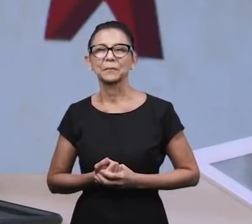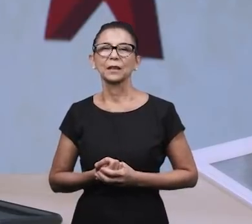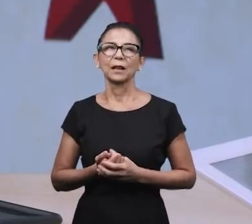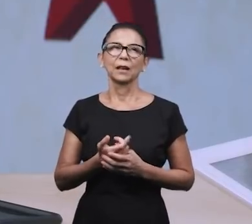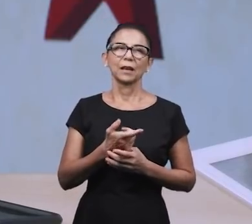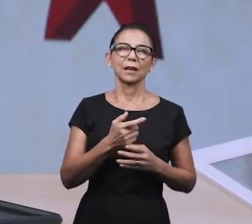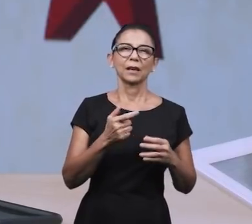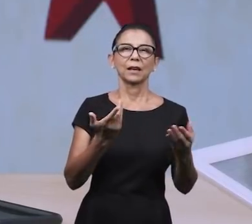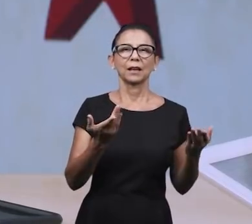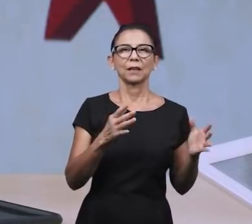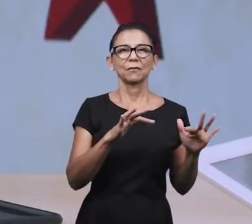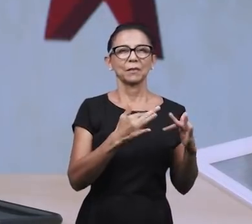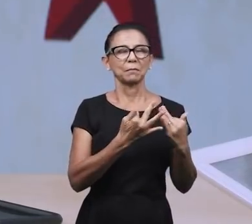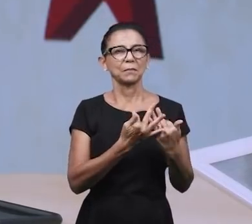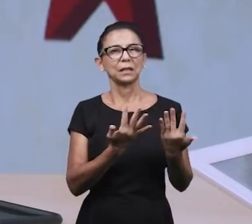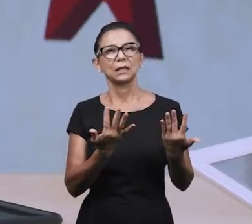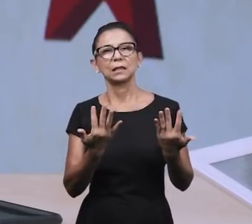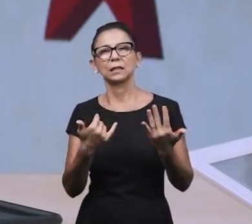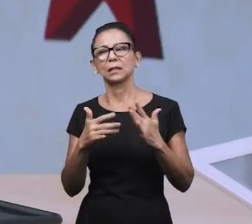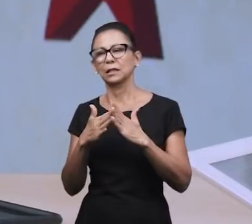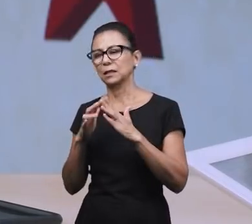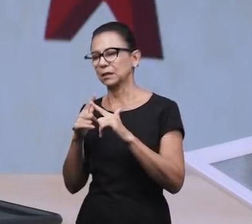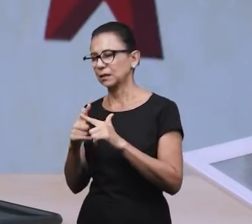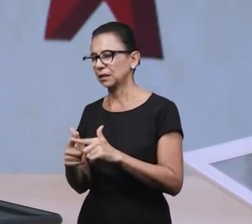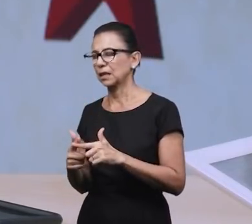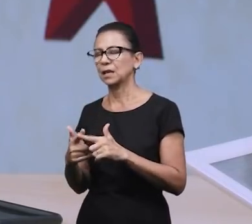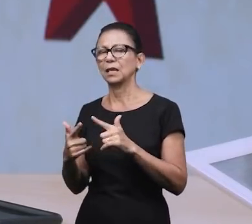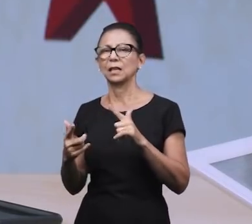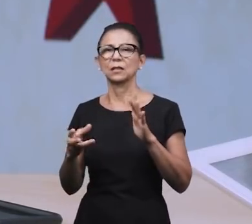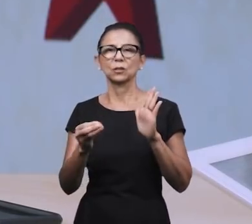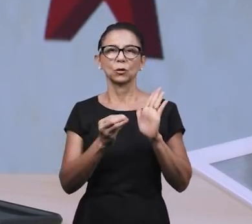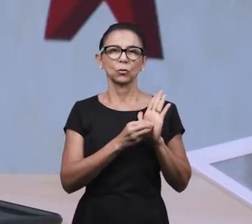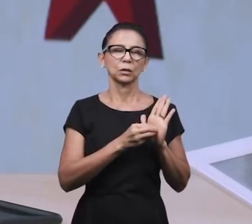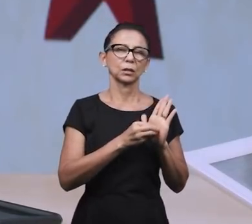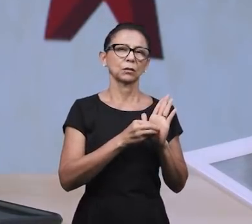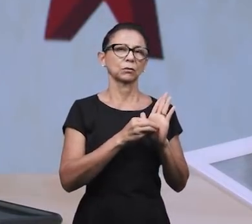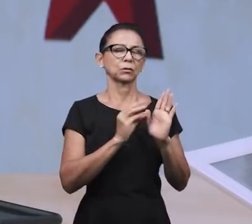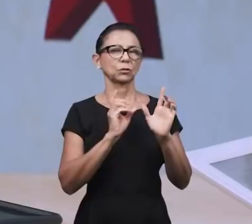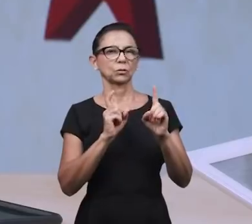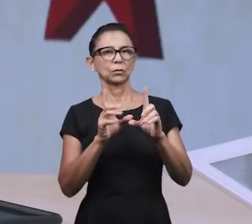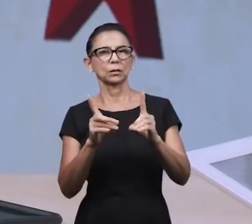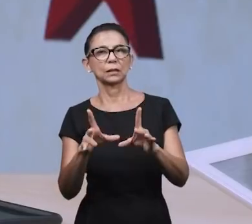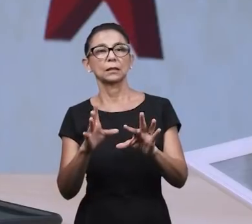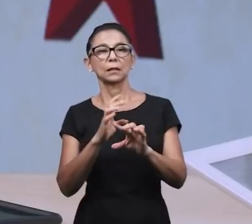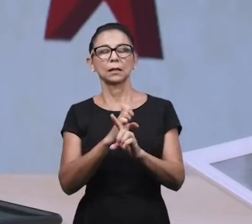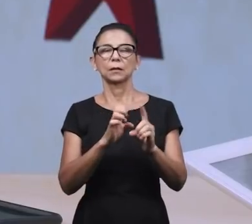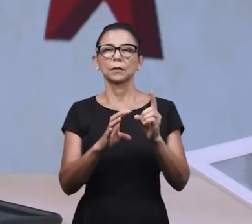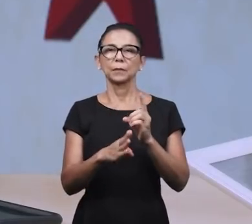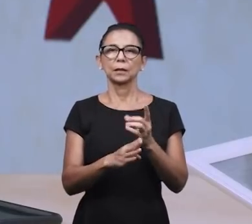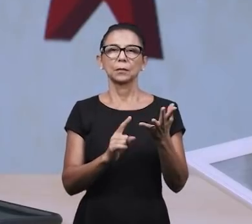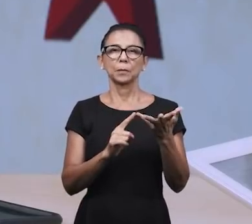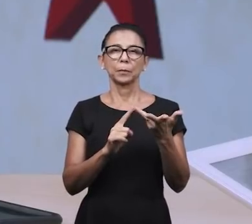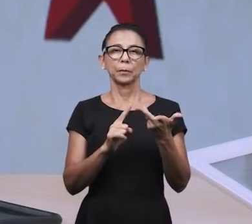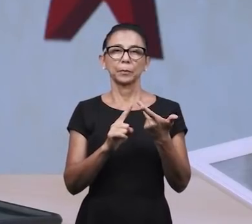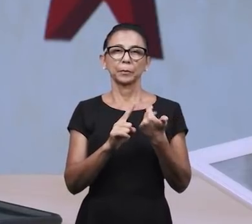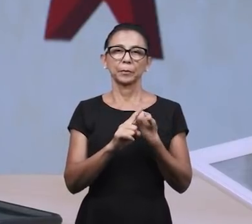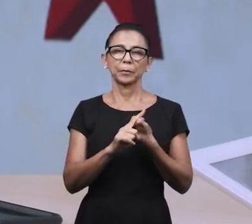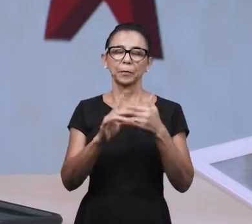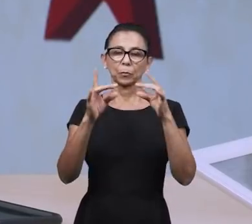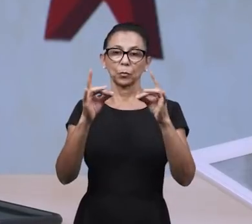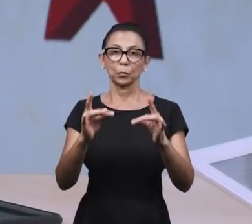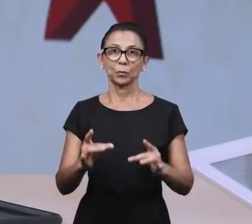interesses dentro da família, da igreja, conteúdo para crianças, conteúdo doutrinário, escola bíblica dominical, cultos,